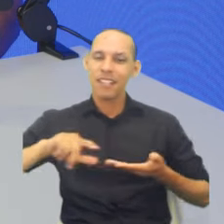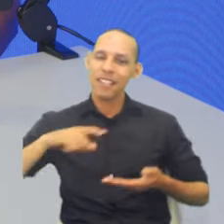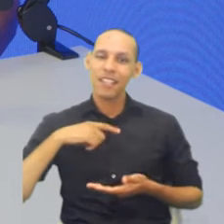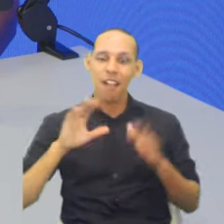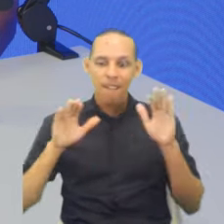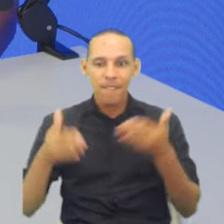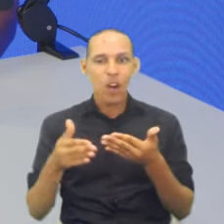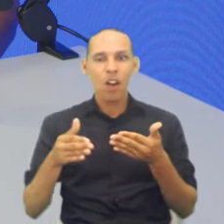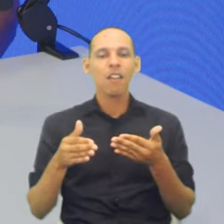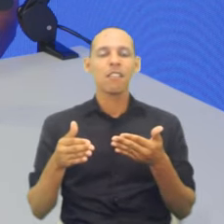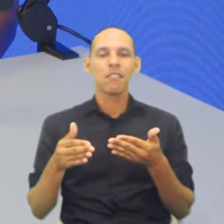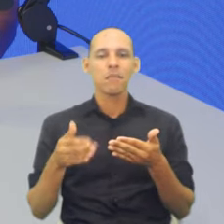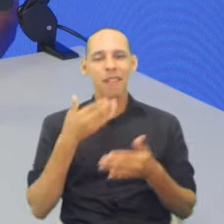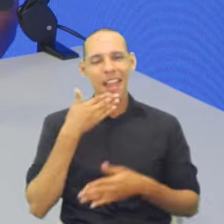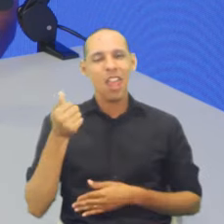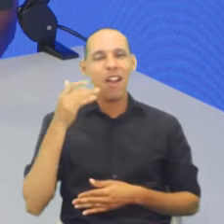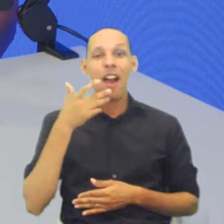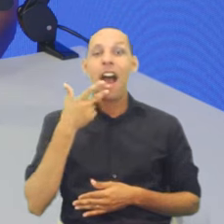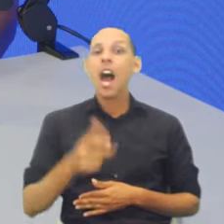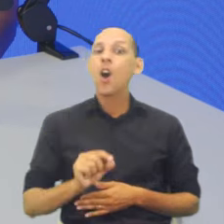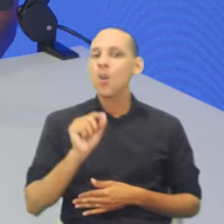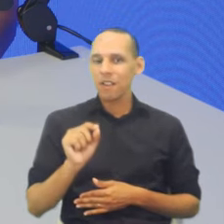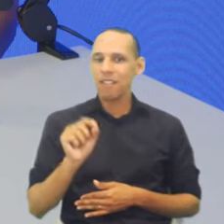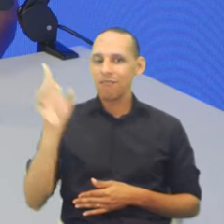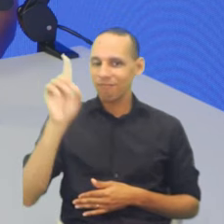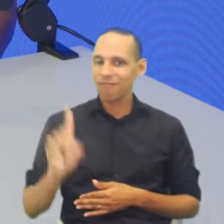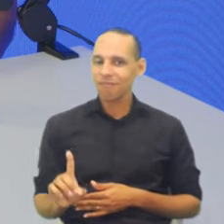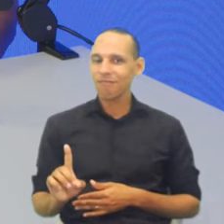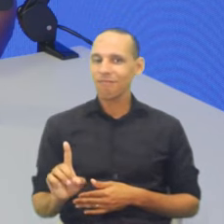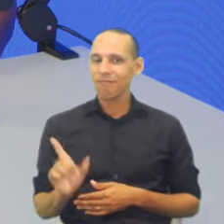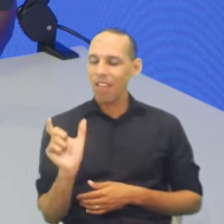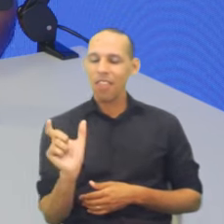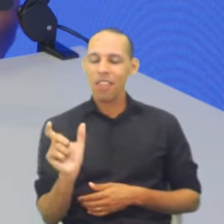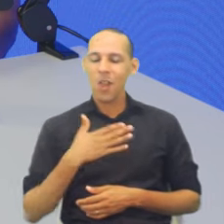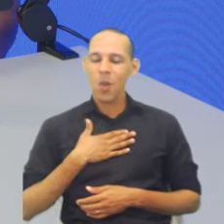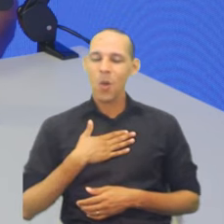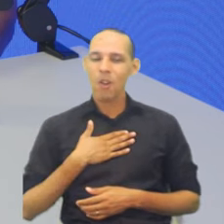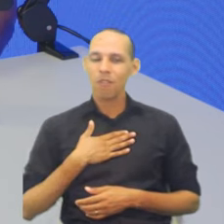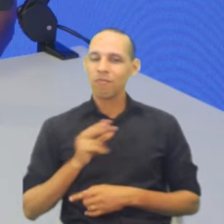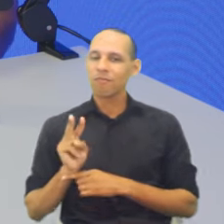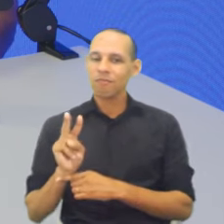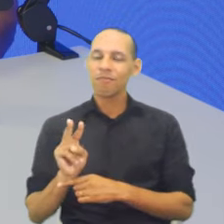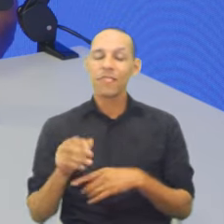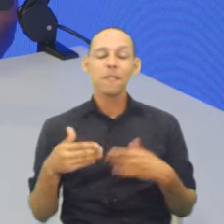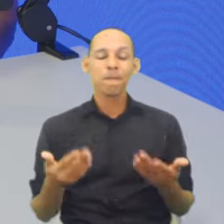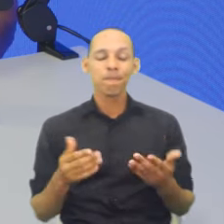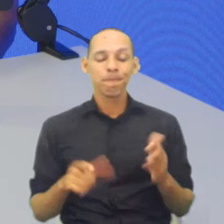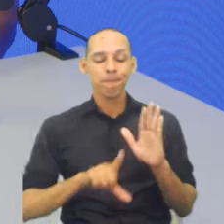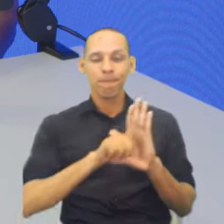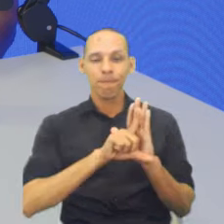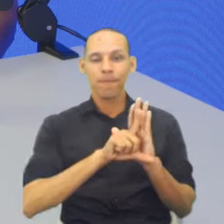gente é mais a gente entende do que a a gente está falando essa é a minha defesa da terminologia né E aí assim a lei